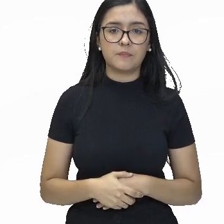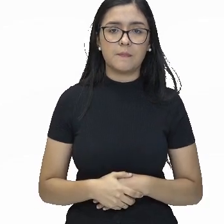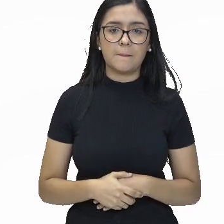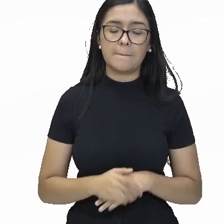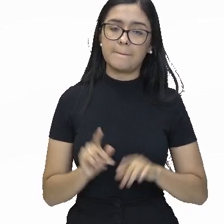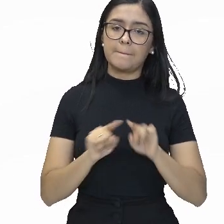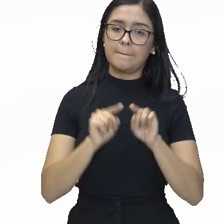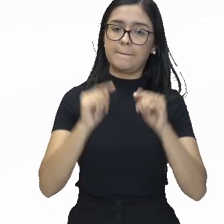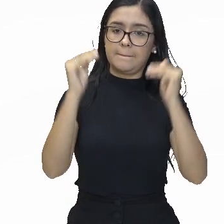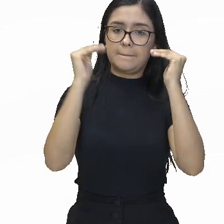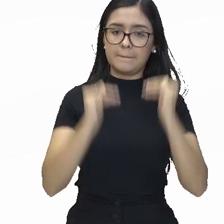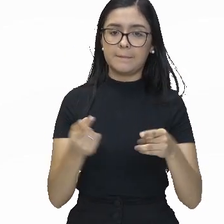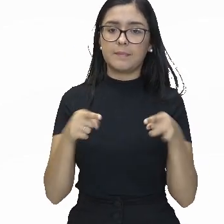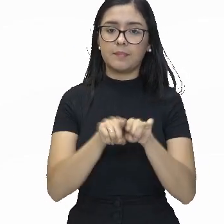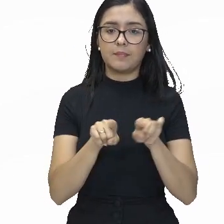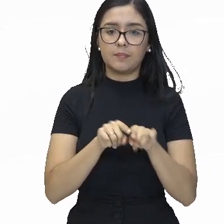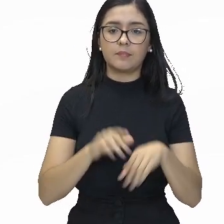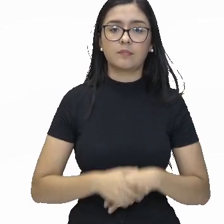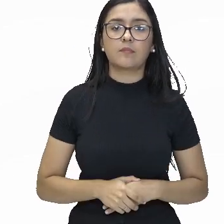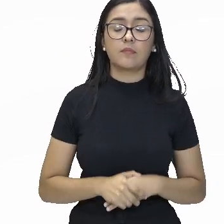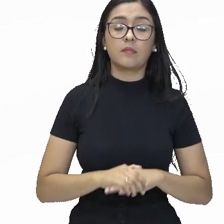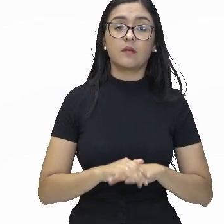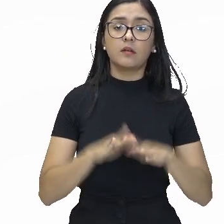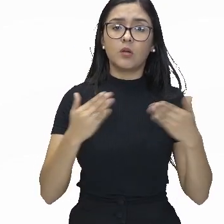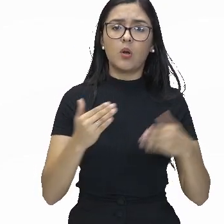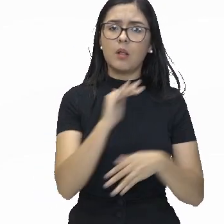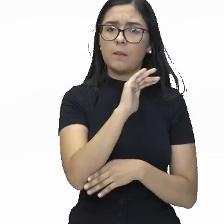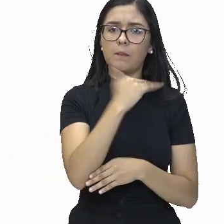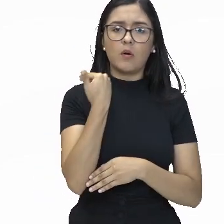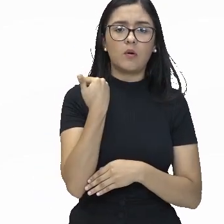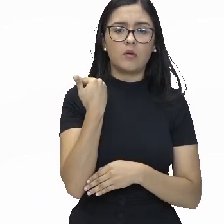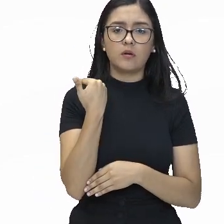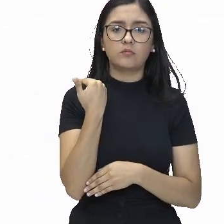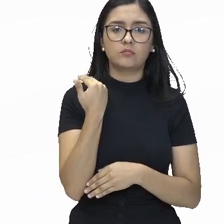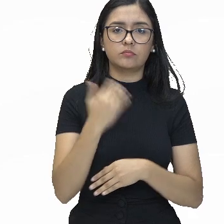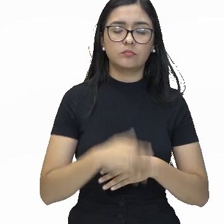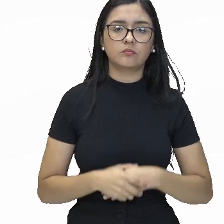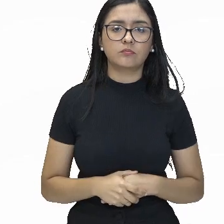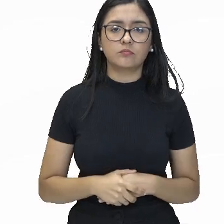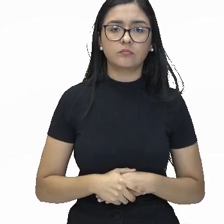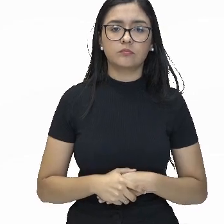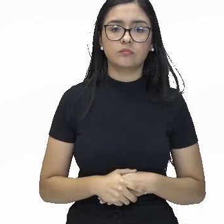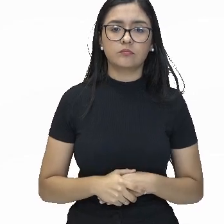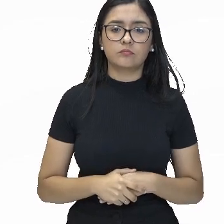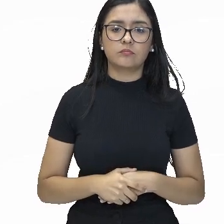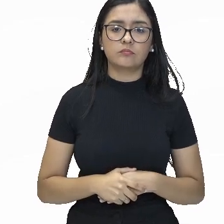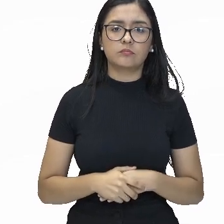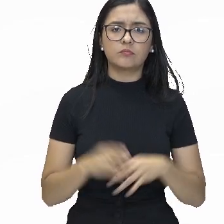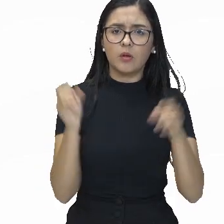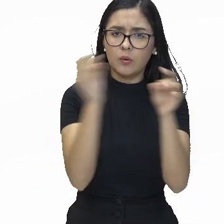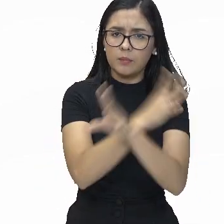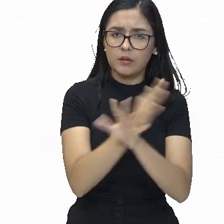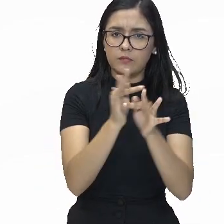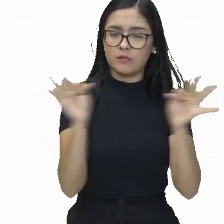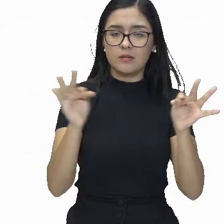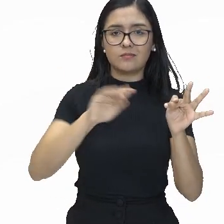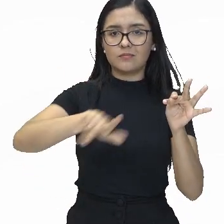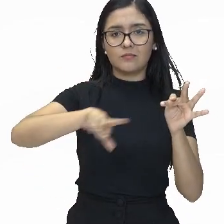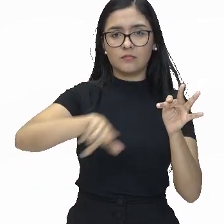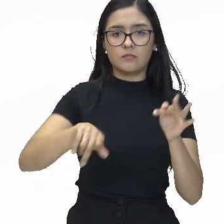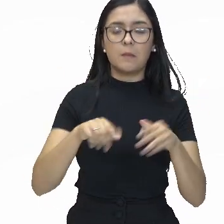Já na segunda também, quando morreu inexplicavelmente. Está completa? Ou ela